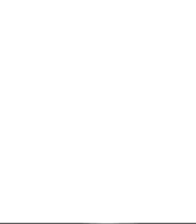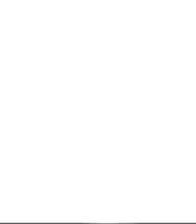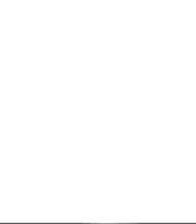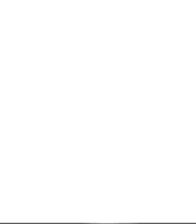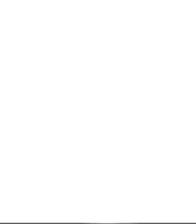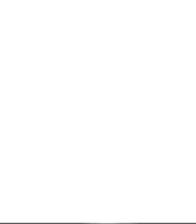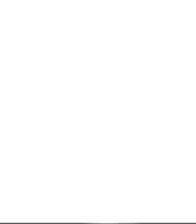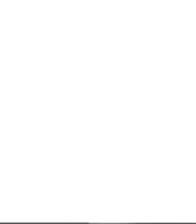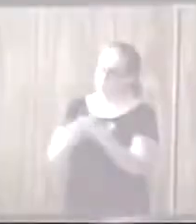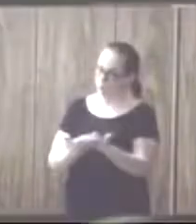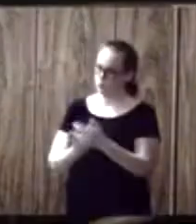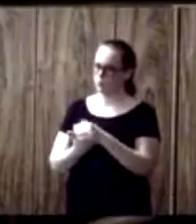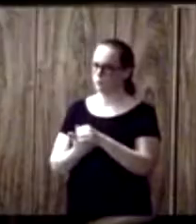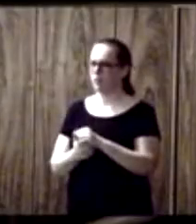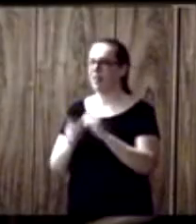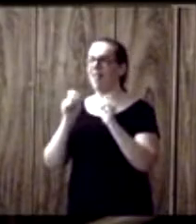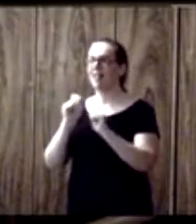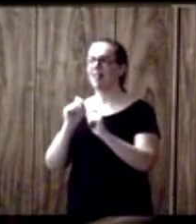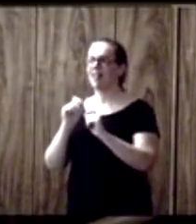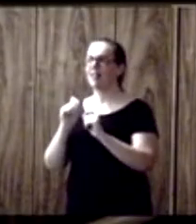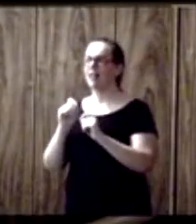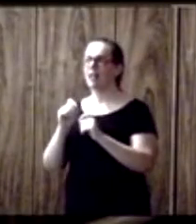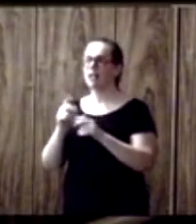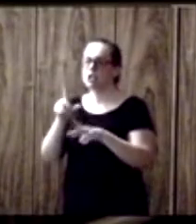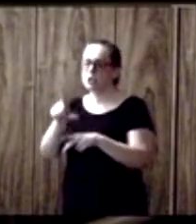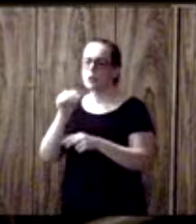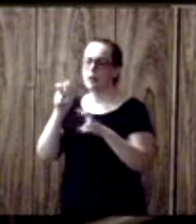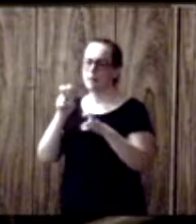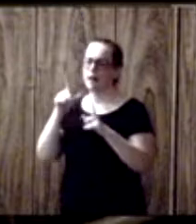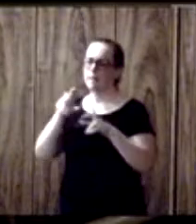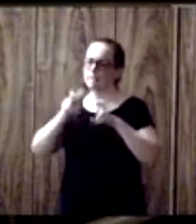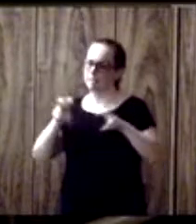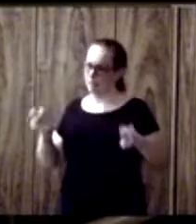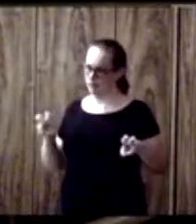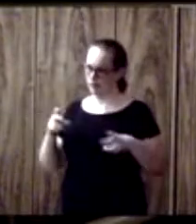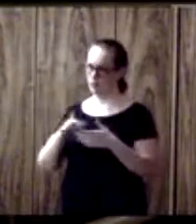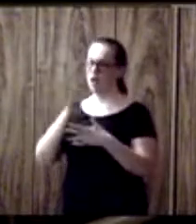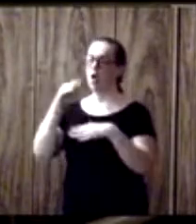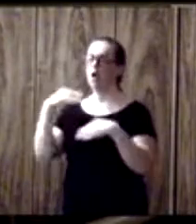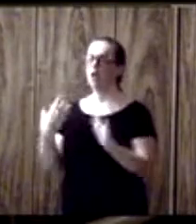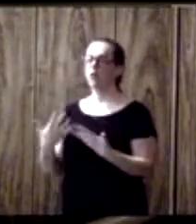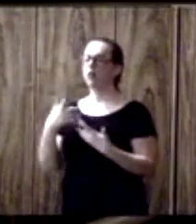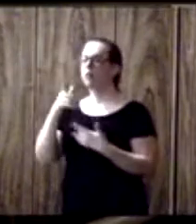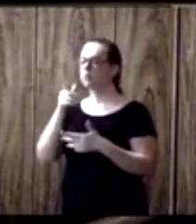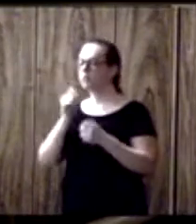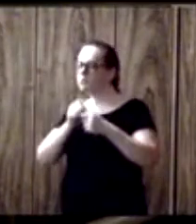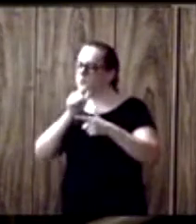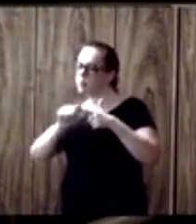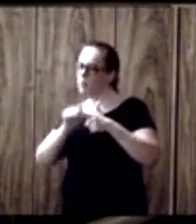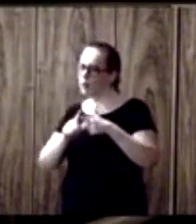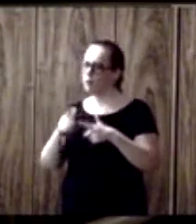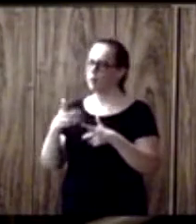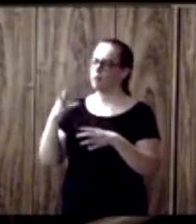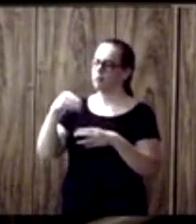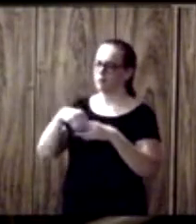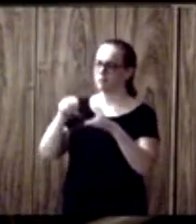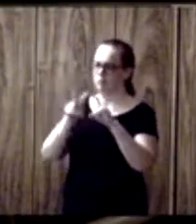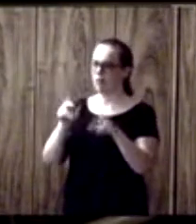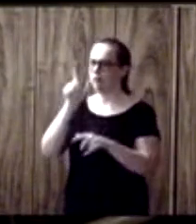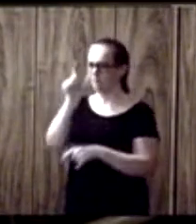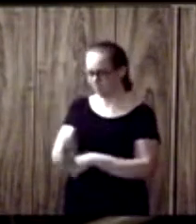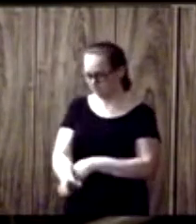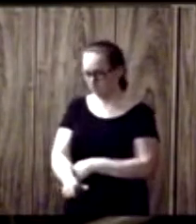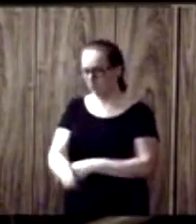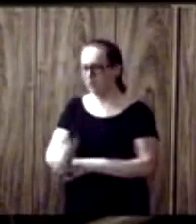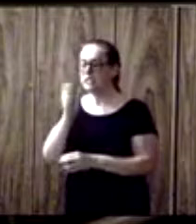enxergam, né? Quem dá o tema é a banca. Quem problematiza o tema é você.